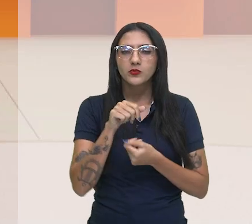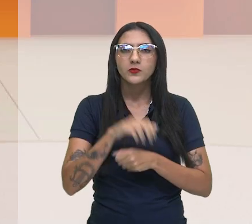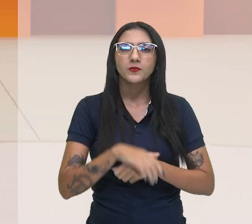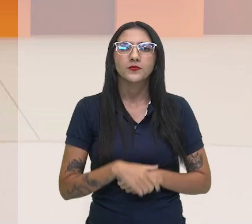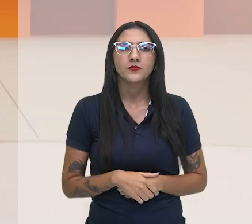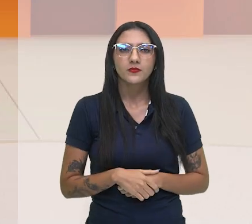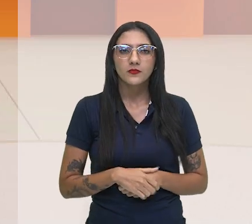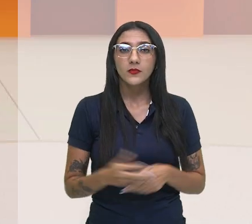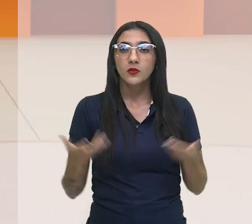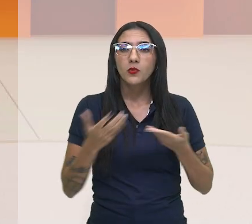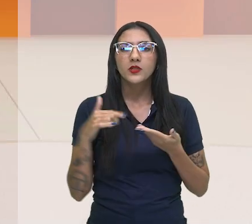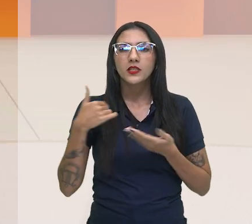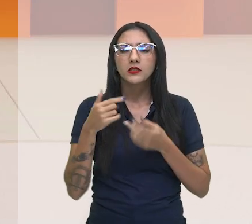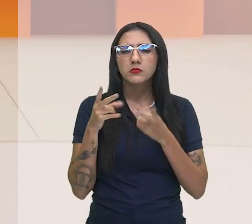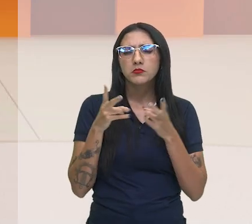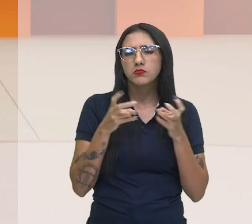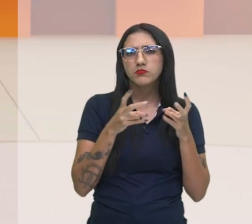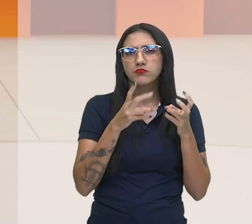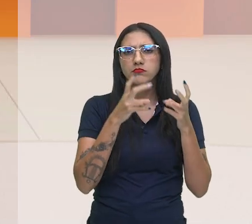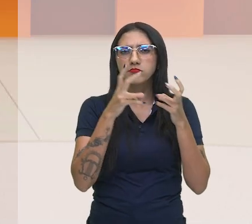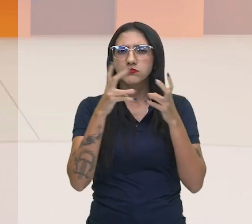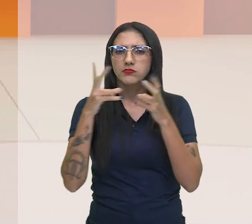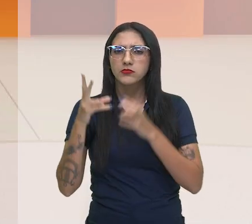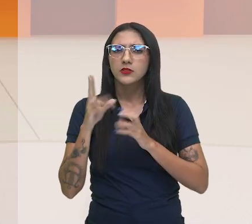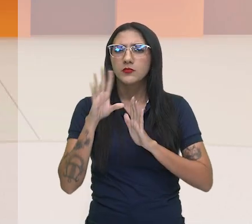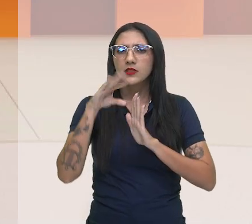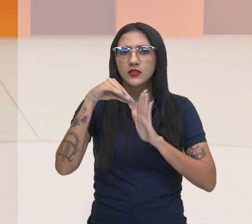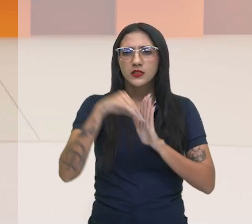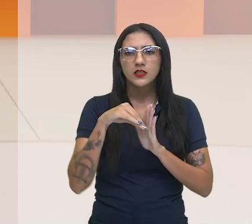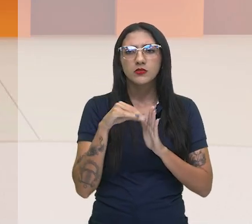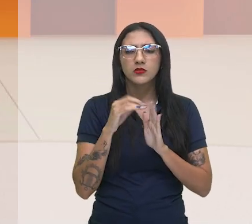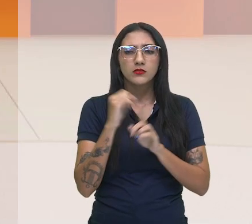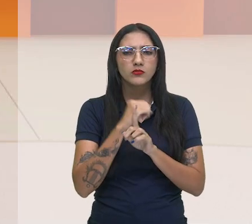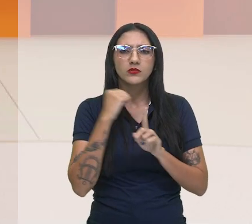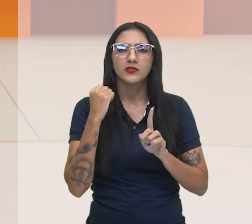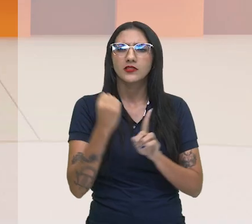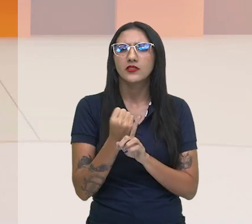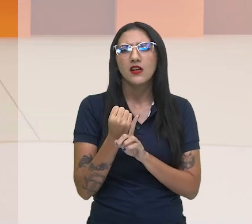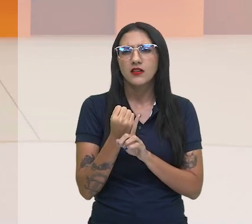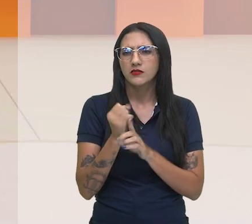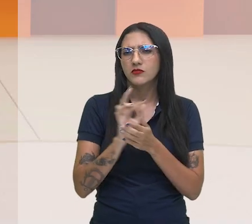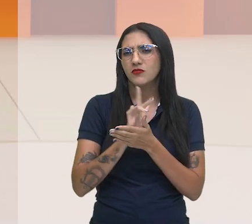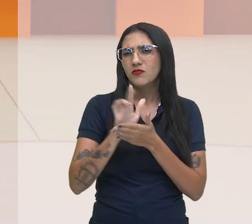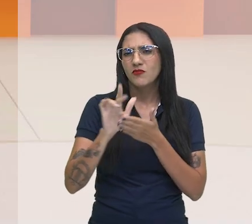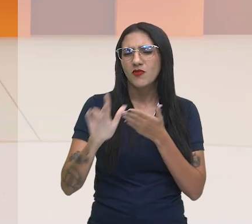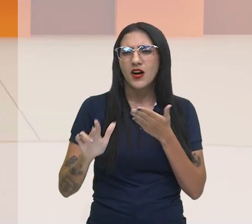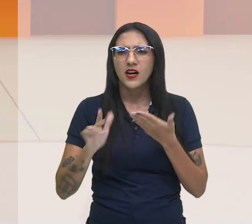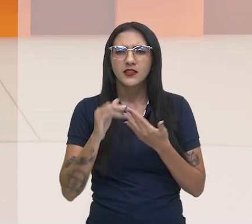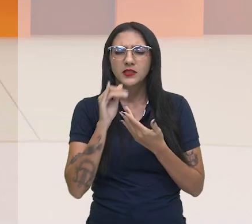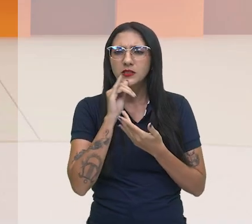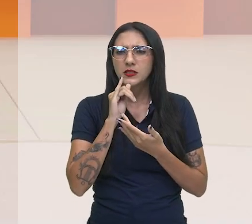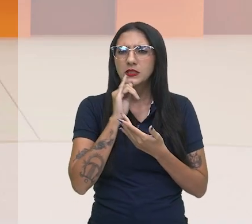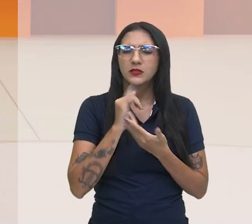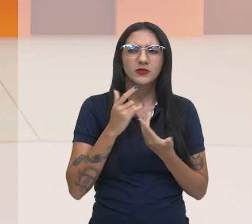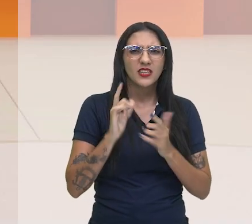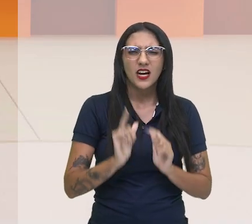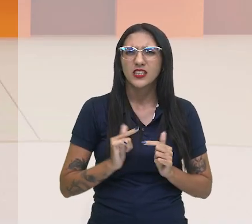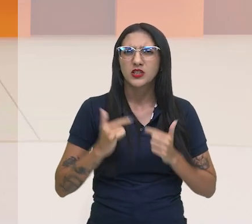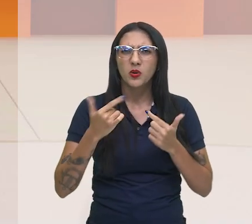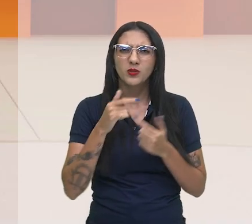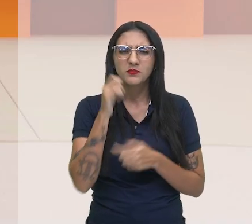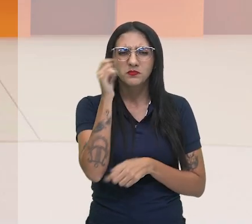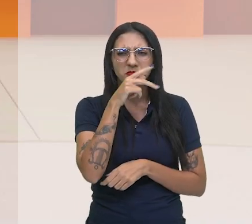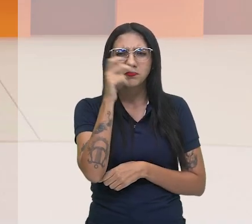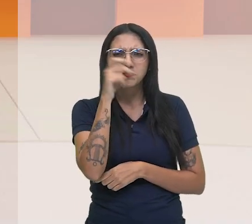gente vai percebendo, né, dentro da nossa sociedade muitos abusos de poder,